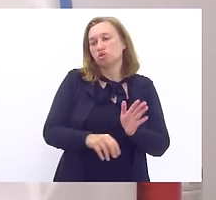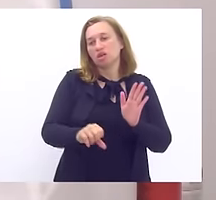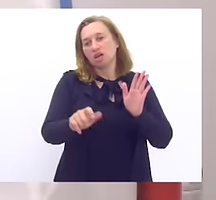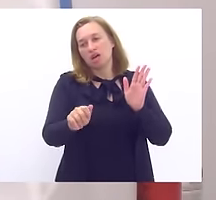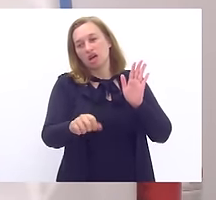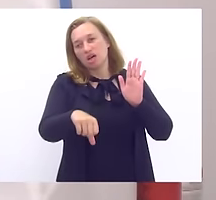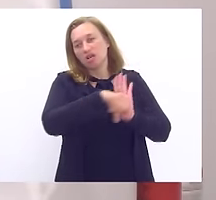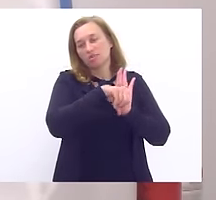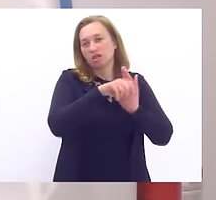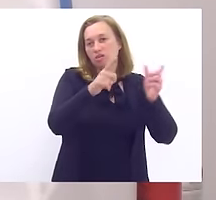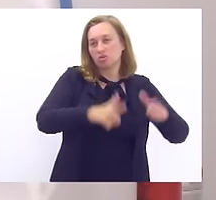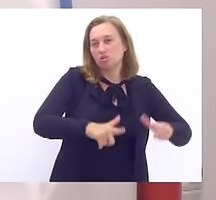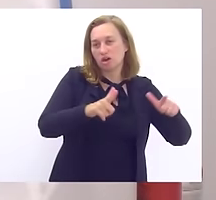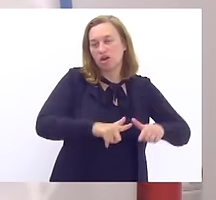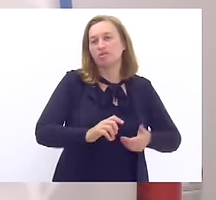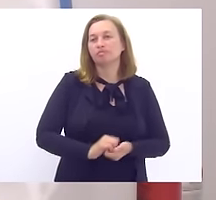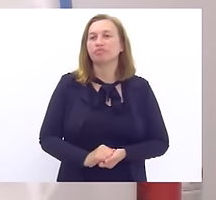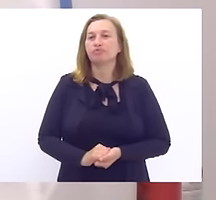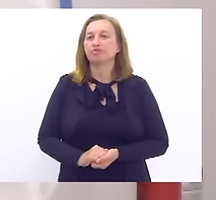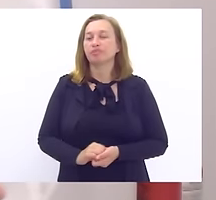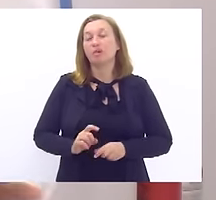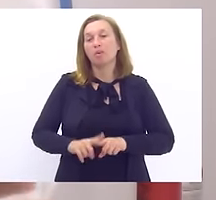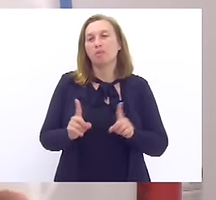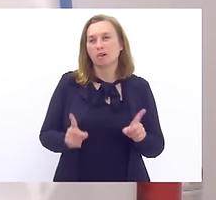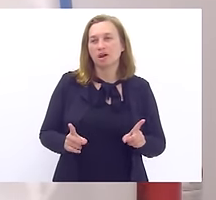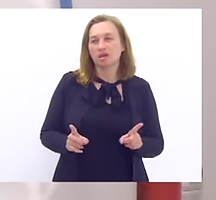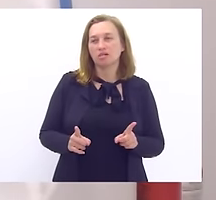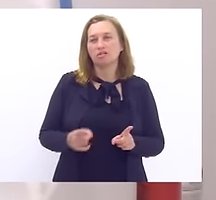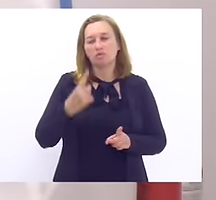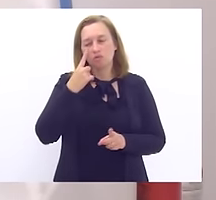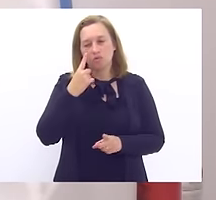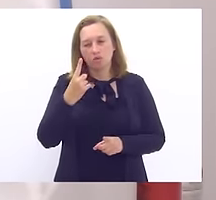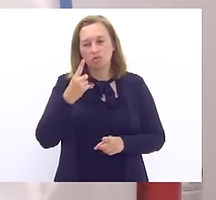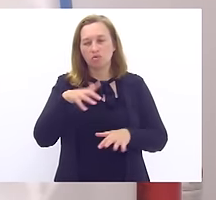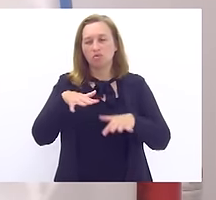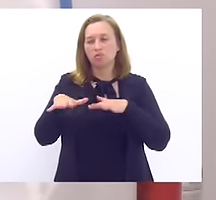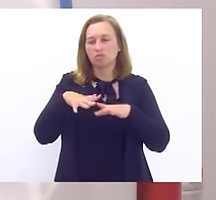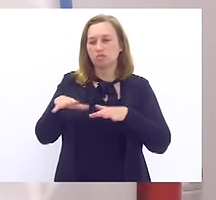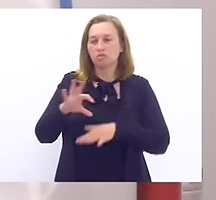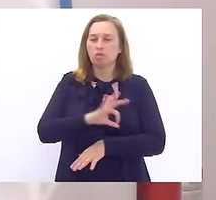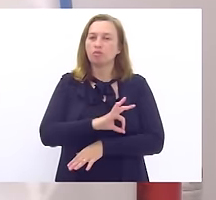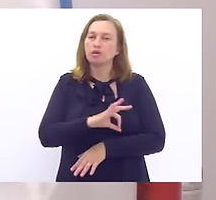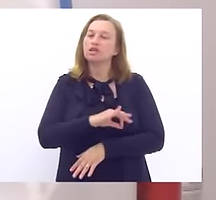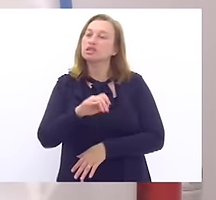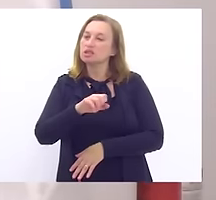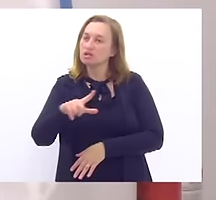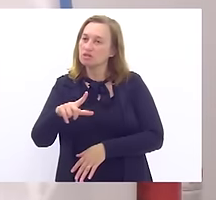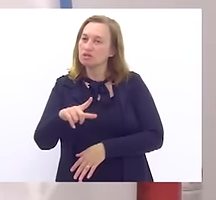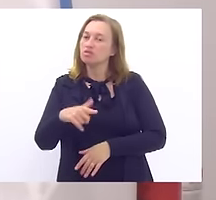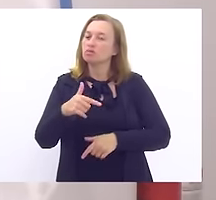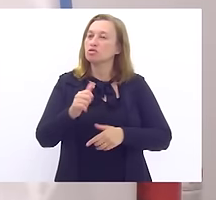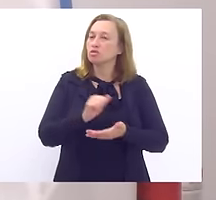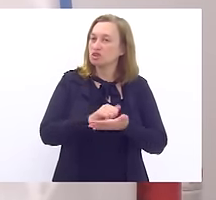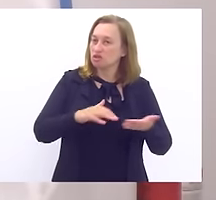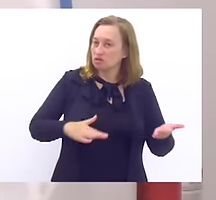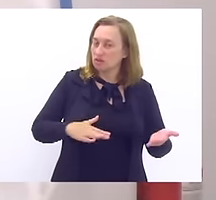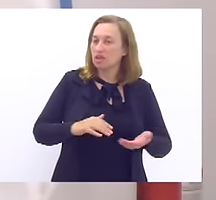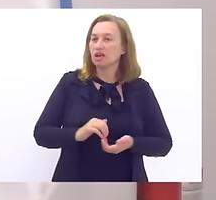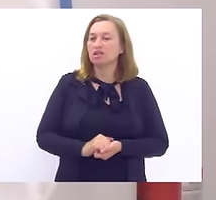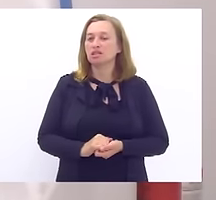mas muito nos aflinge a imobilização desse efetivo da Polícia Civil por uma atividade tão secundária